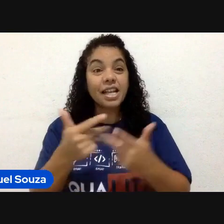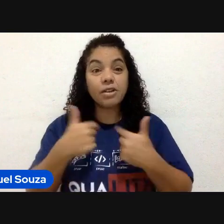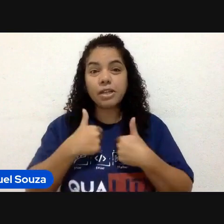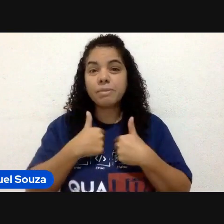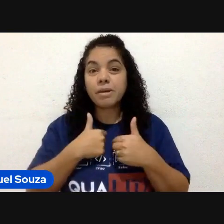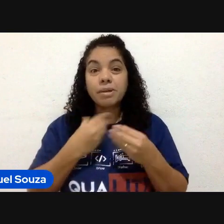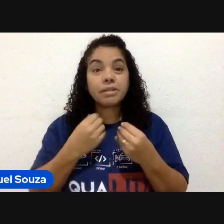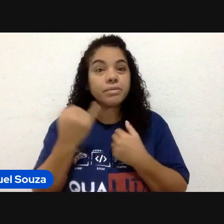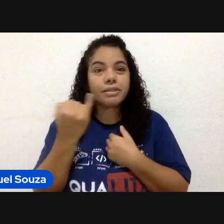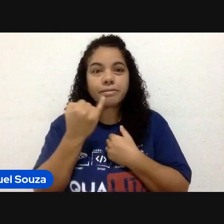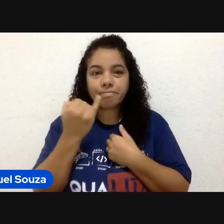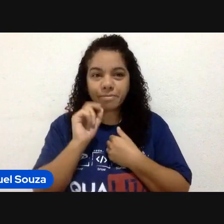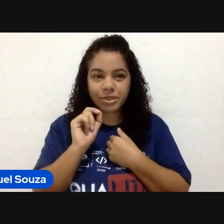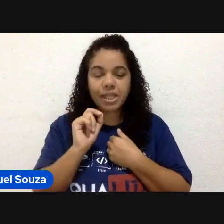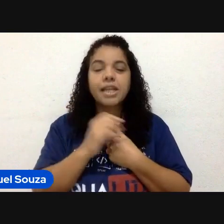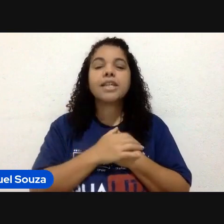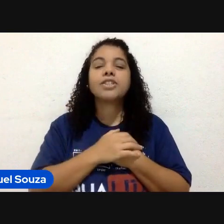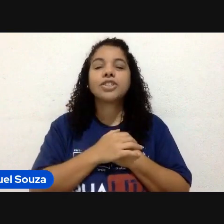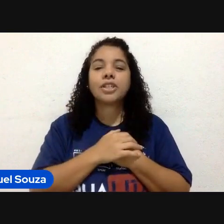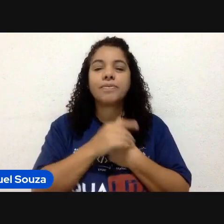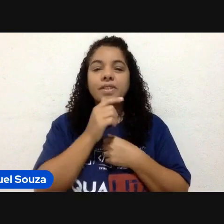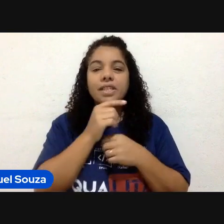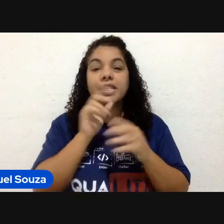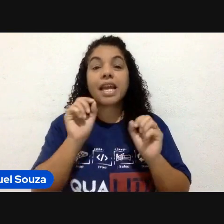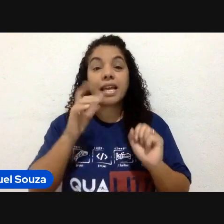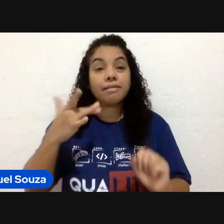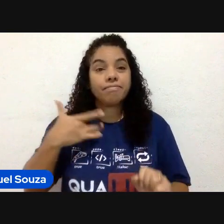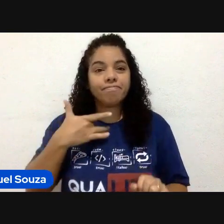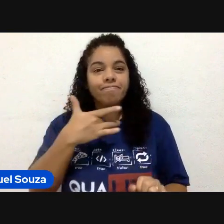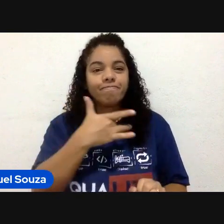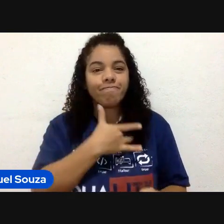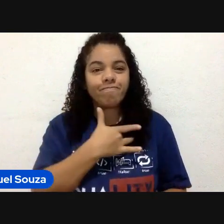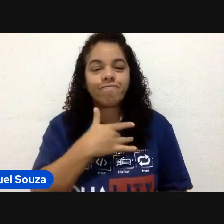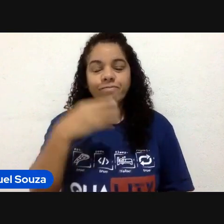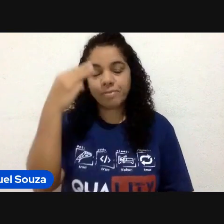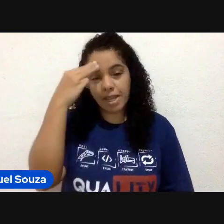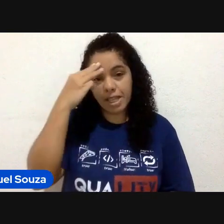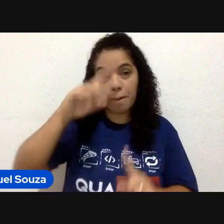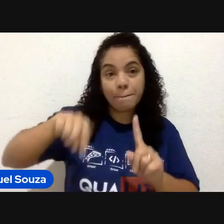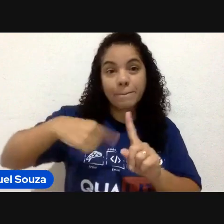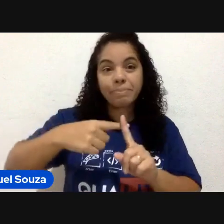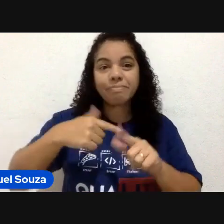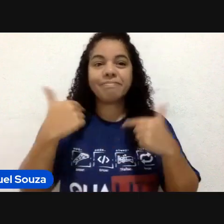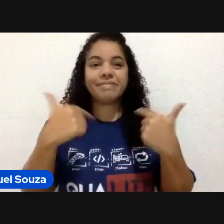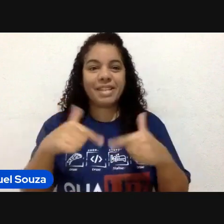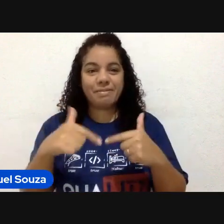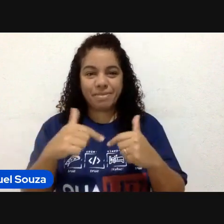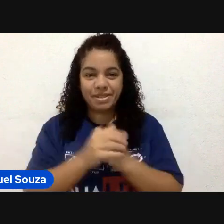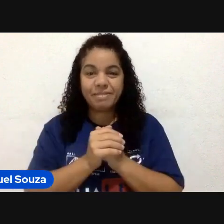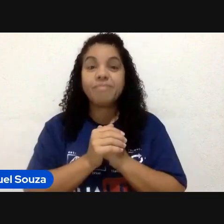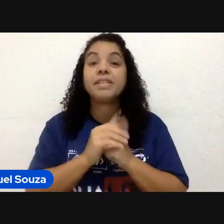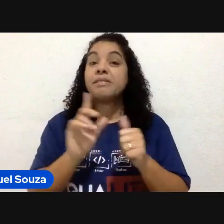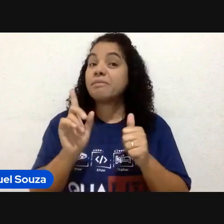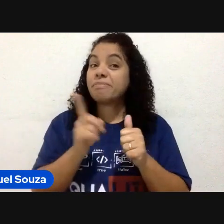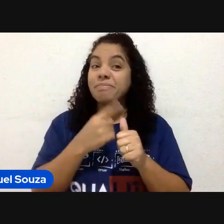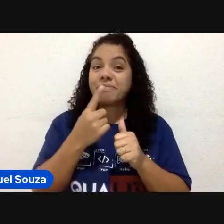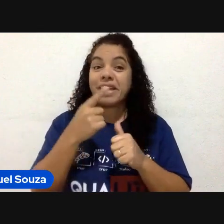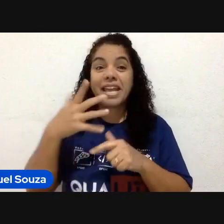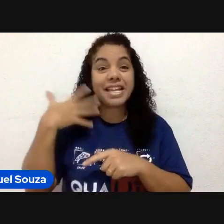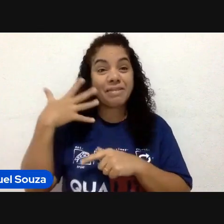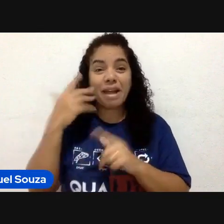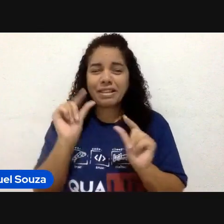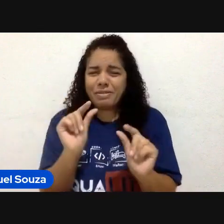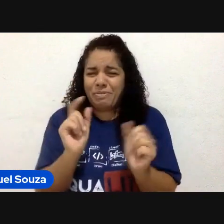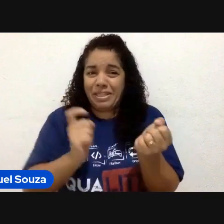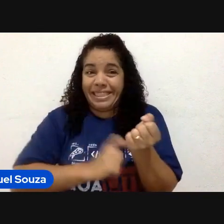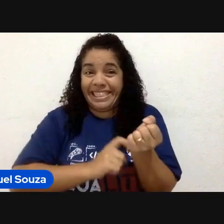muito importante, né? Alinhar a saúde mental com o nosso trabalho. Vai ser a primeira palestra, estou um pouco nervosa,